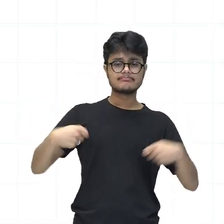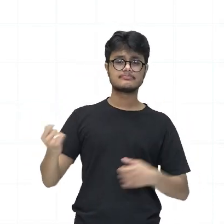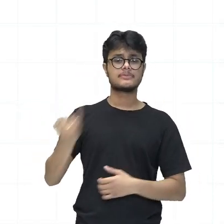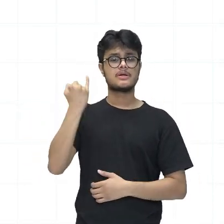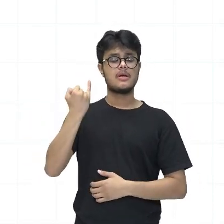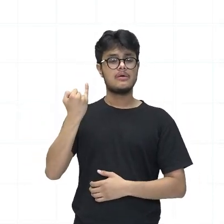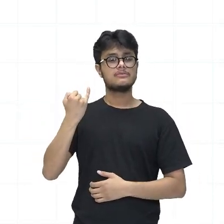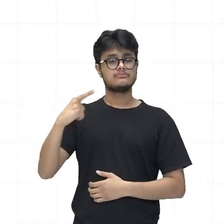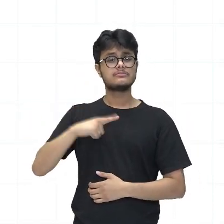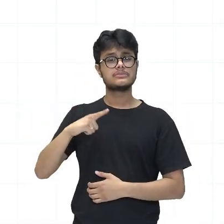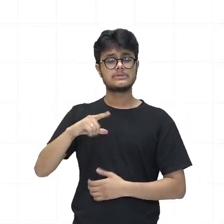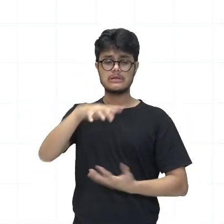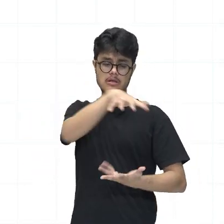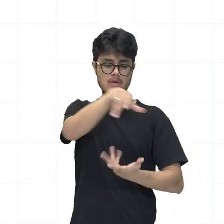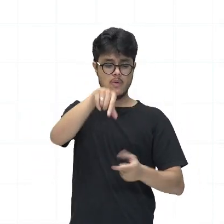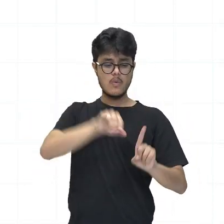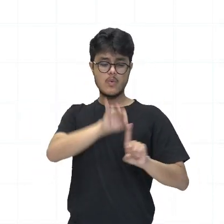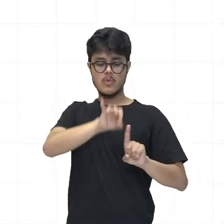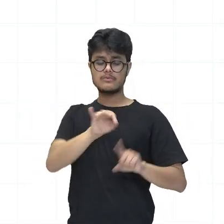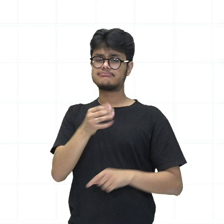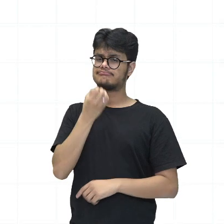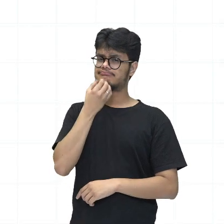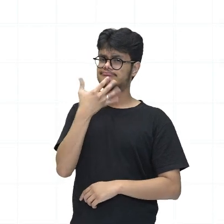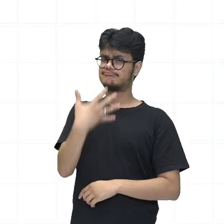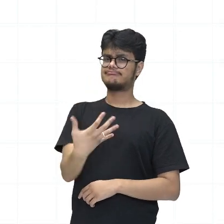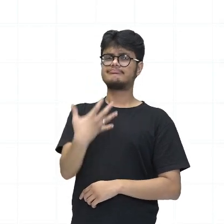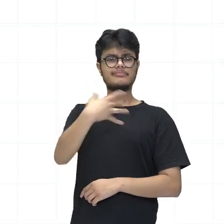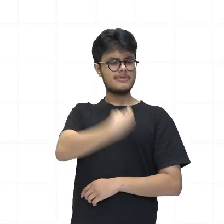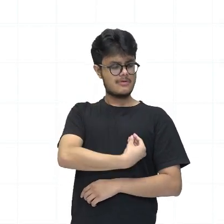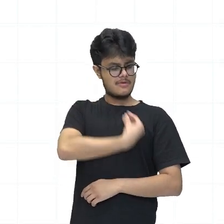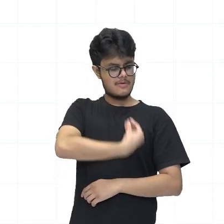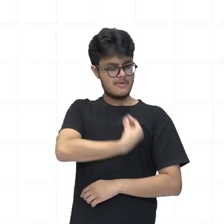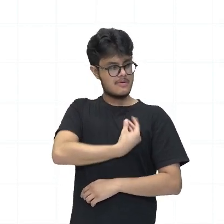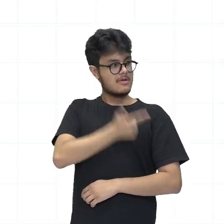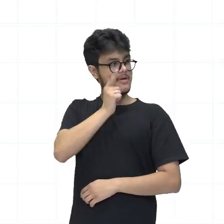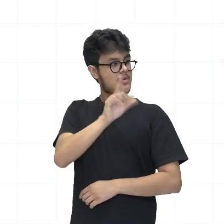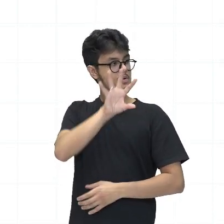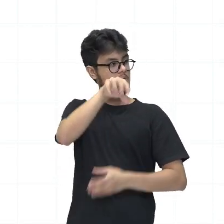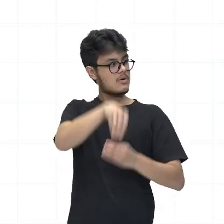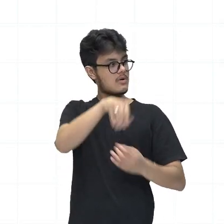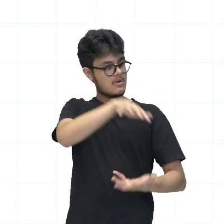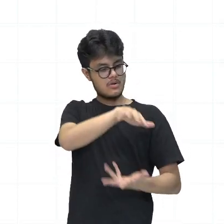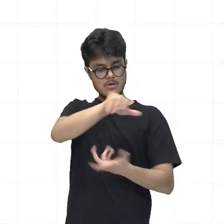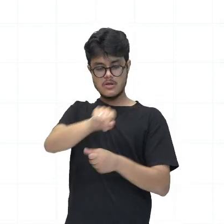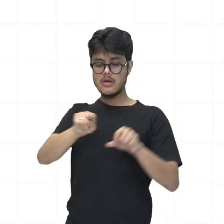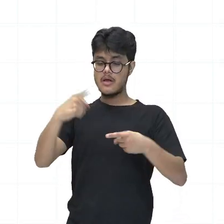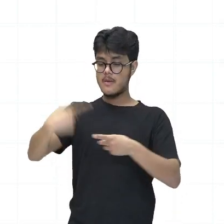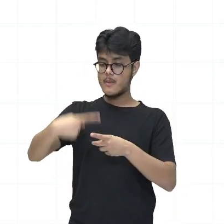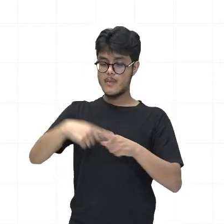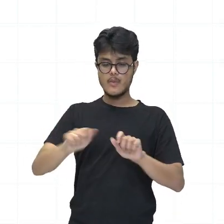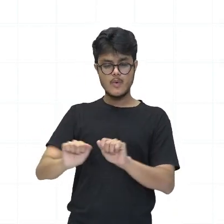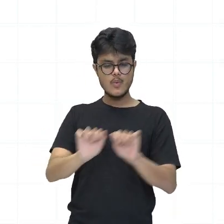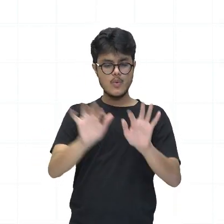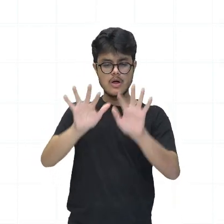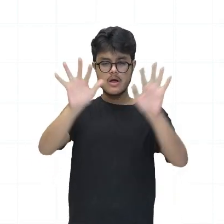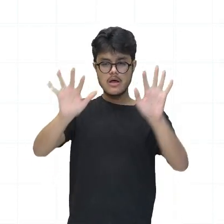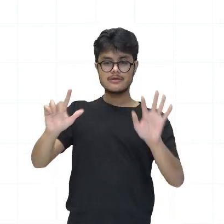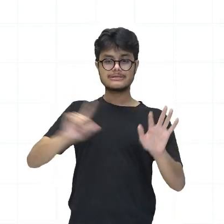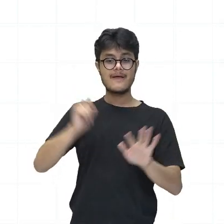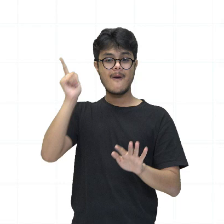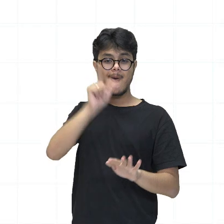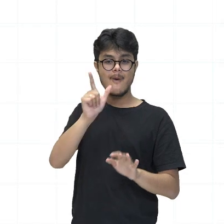tivesse condições e temperatura para a nossa sobrevivência no planeta, porque os gases, quando liberados,